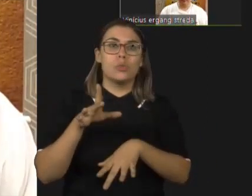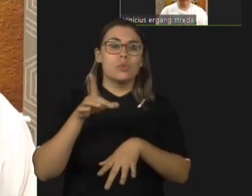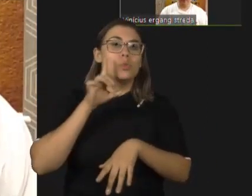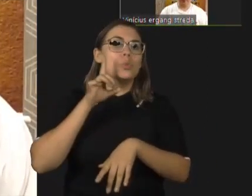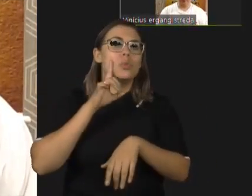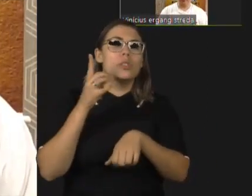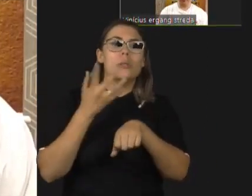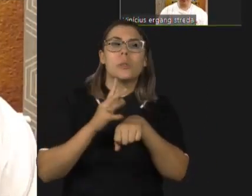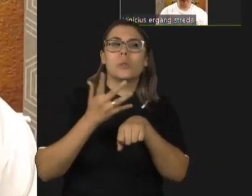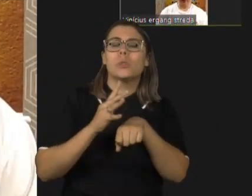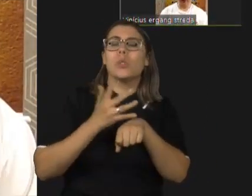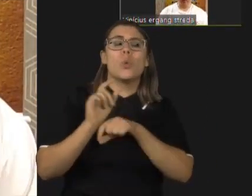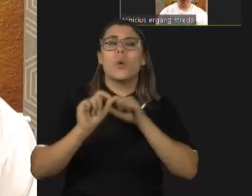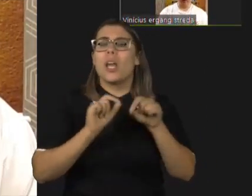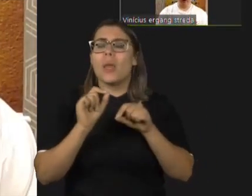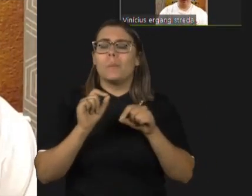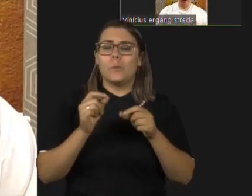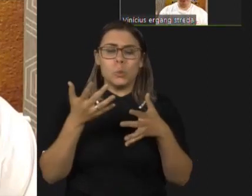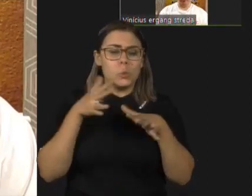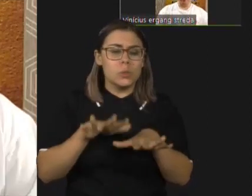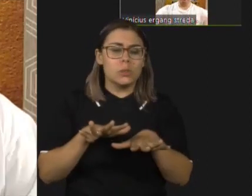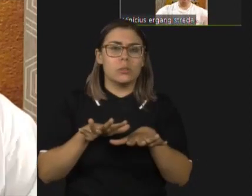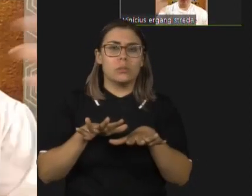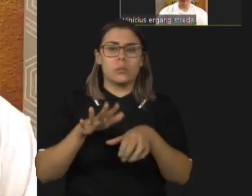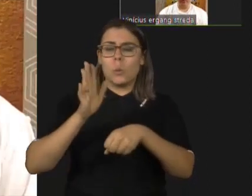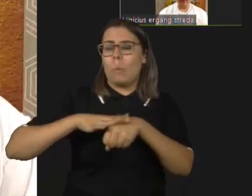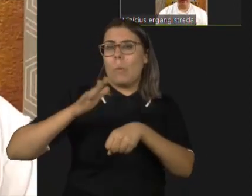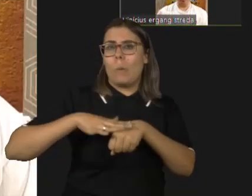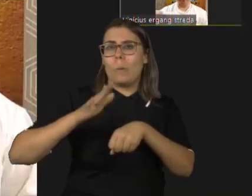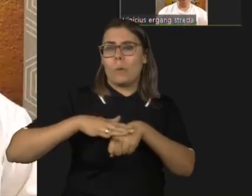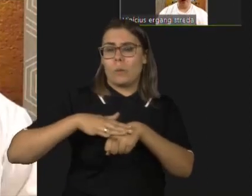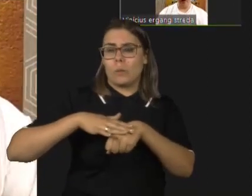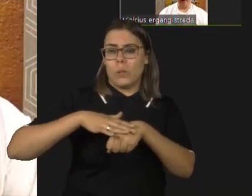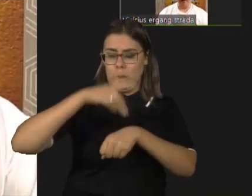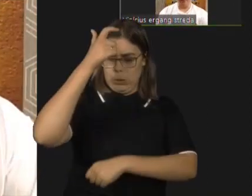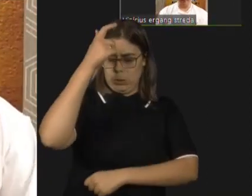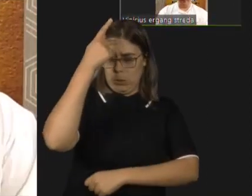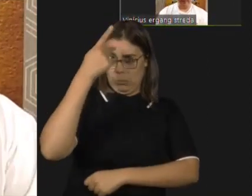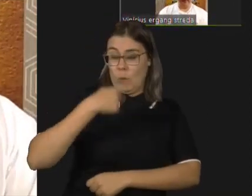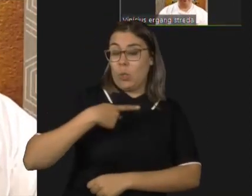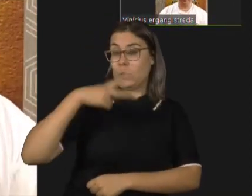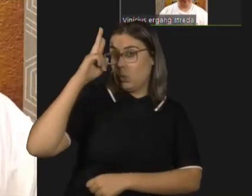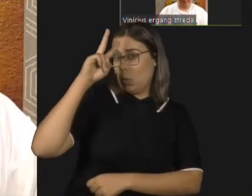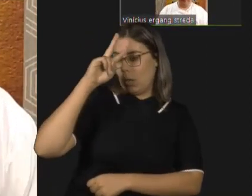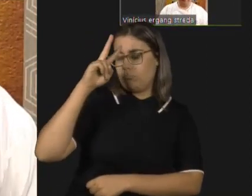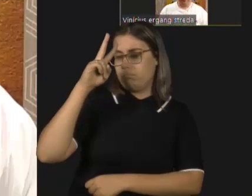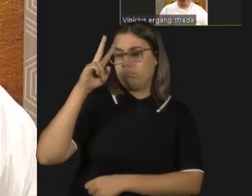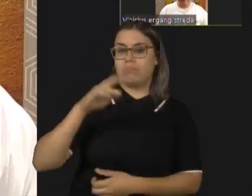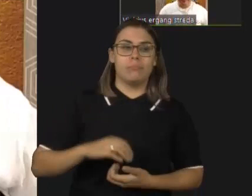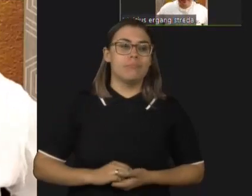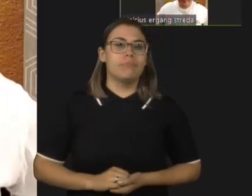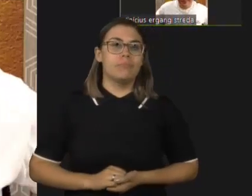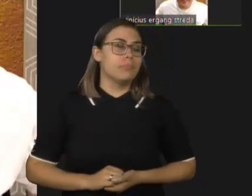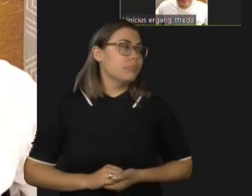O que é fazer inclusão na prática, Vini? Portanto, o livro da própria história, de biografia de vida. Bom, eu